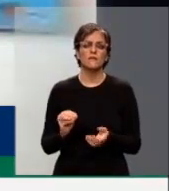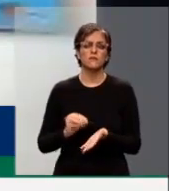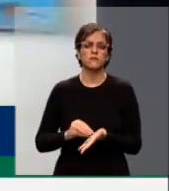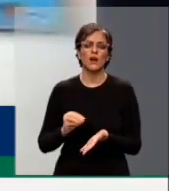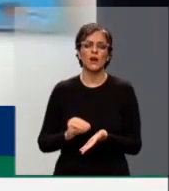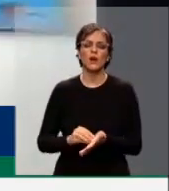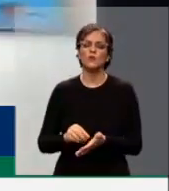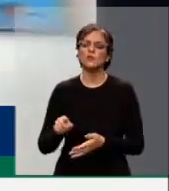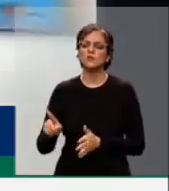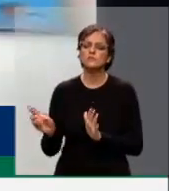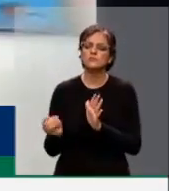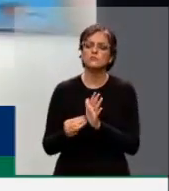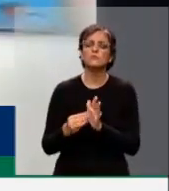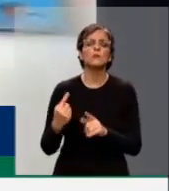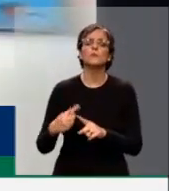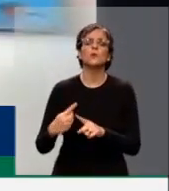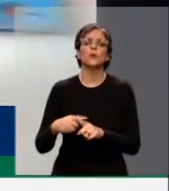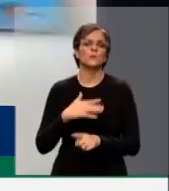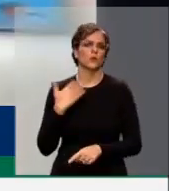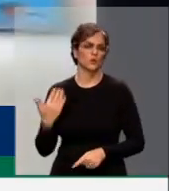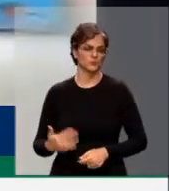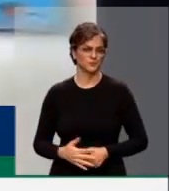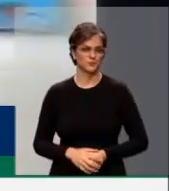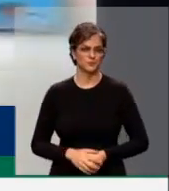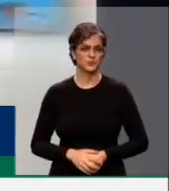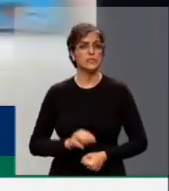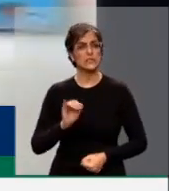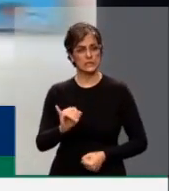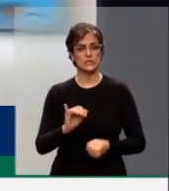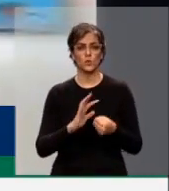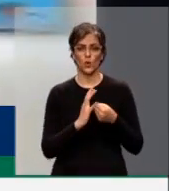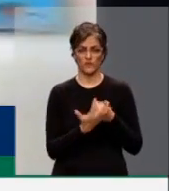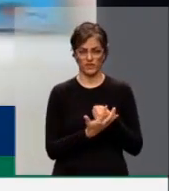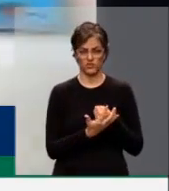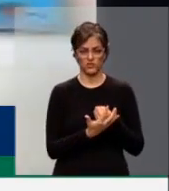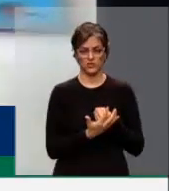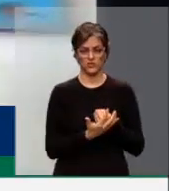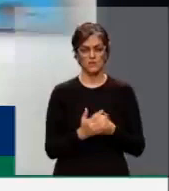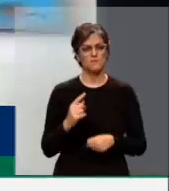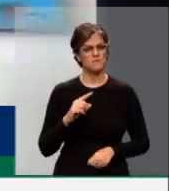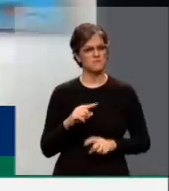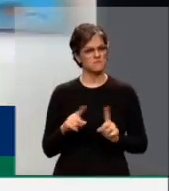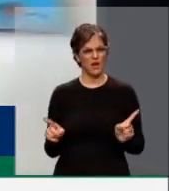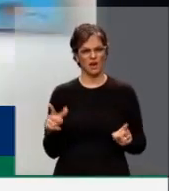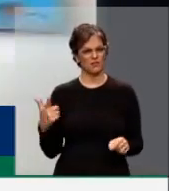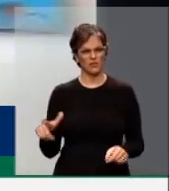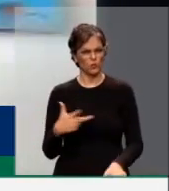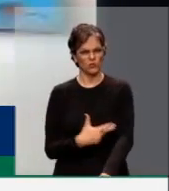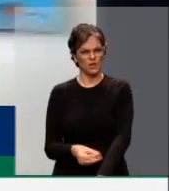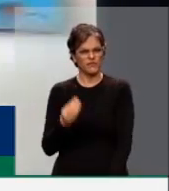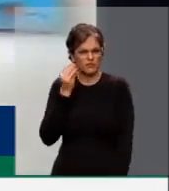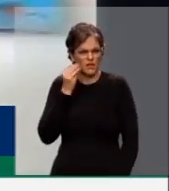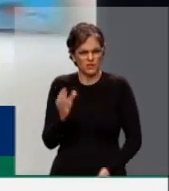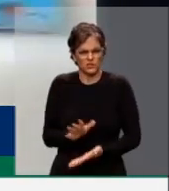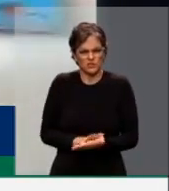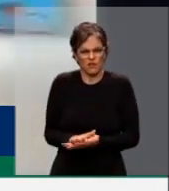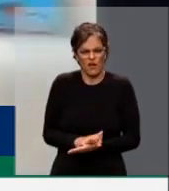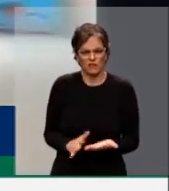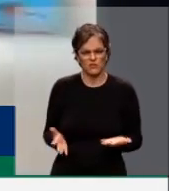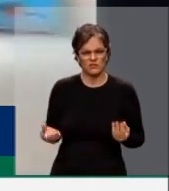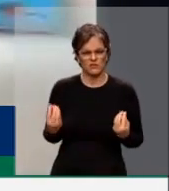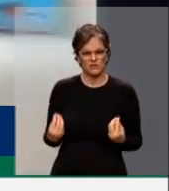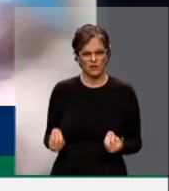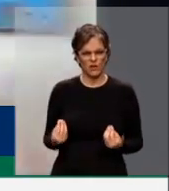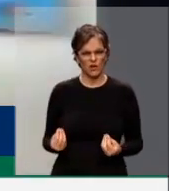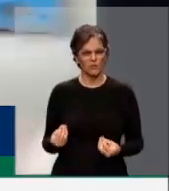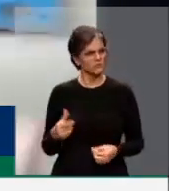causa de morte. Se você morre por Covid e você não é testado, porque não há uma testagem, há uma subnotificação,